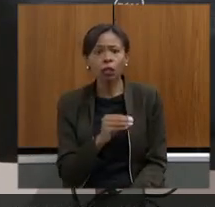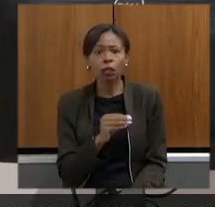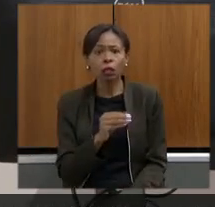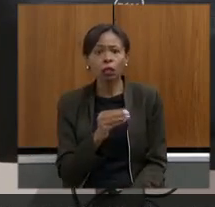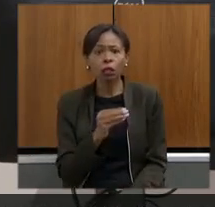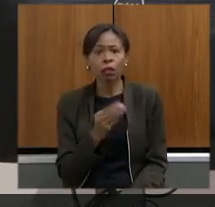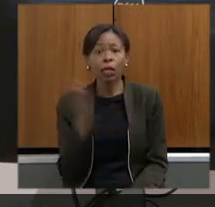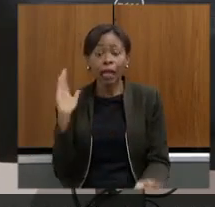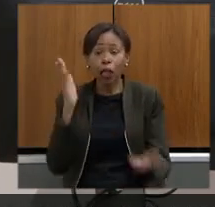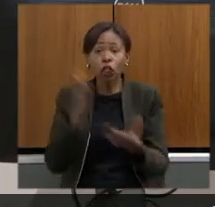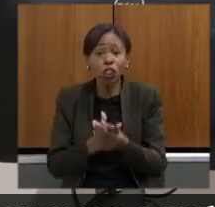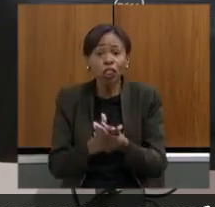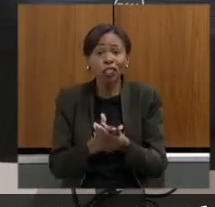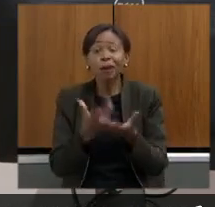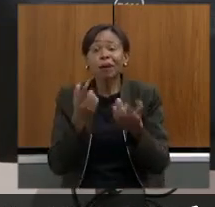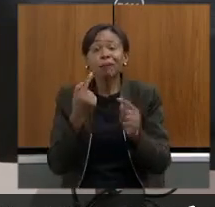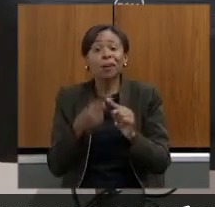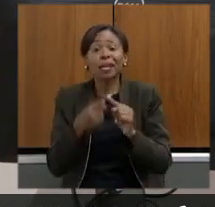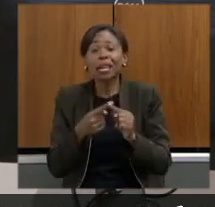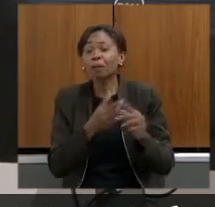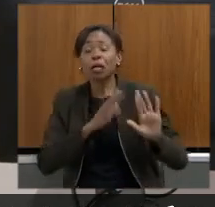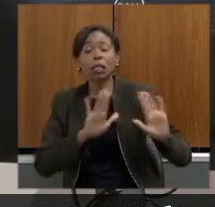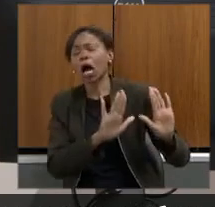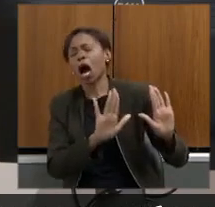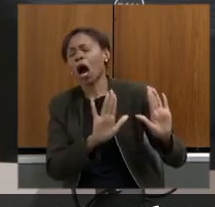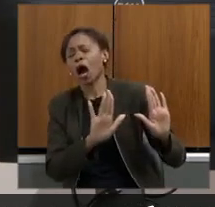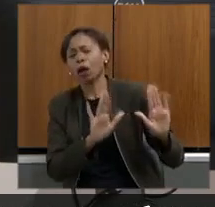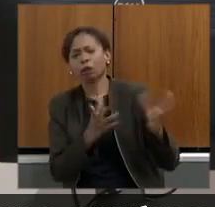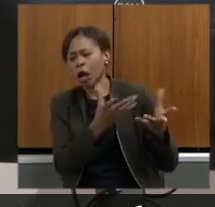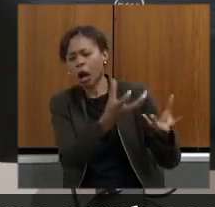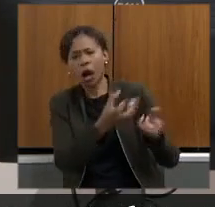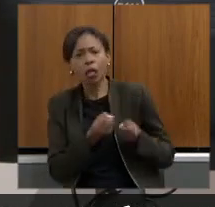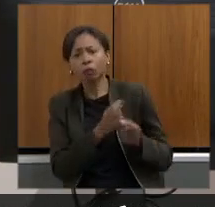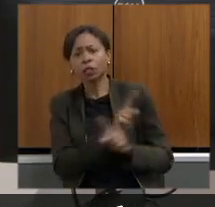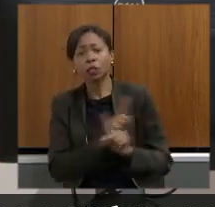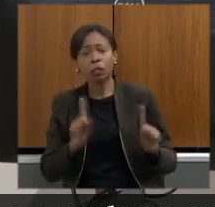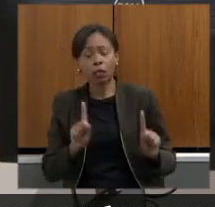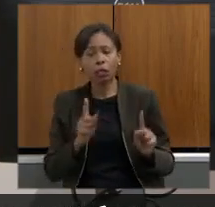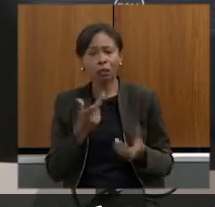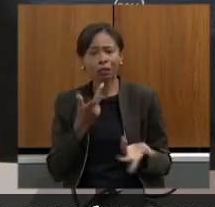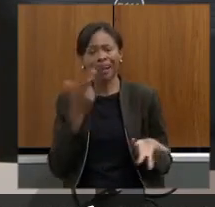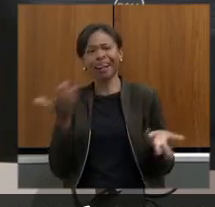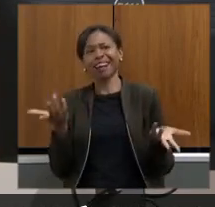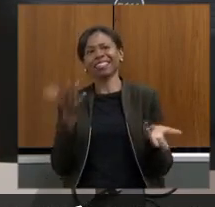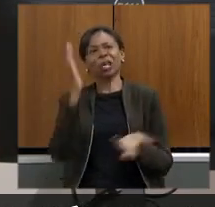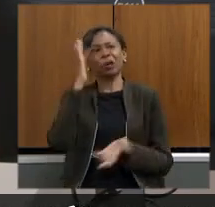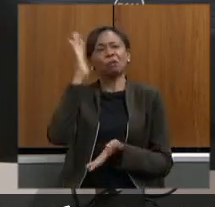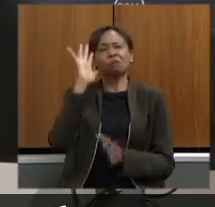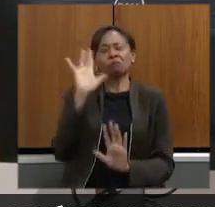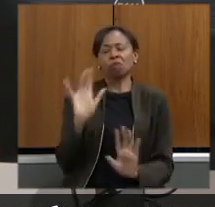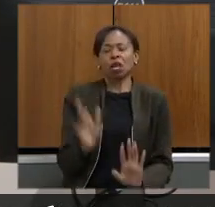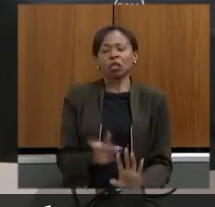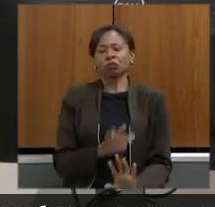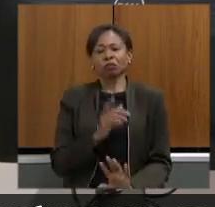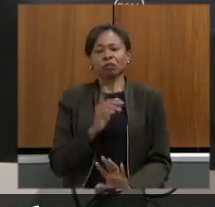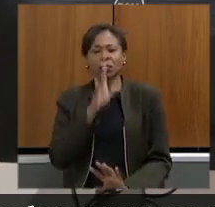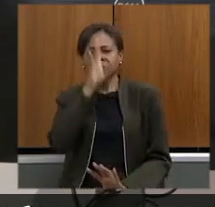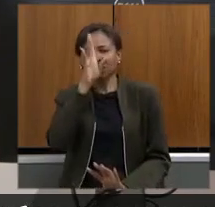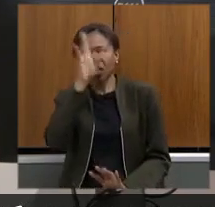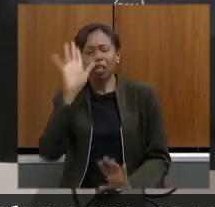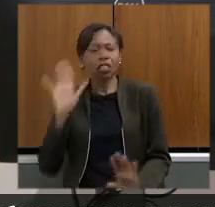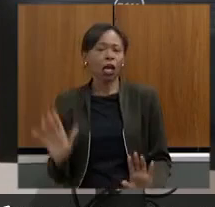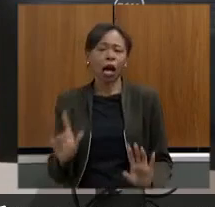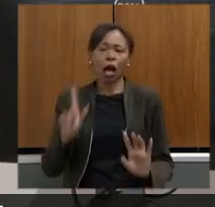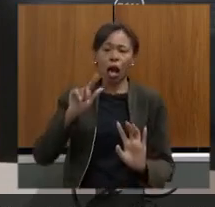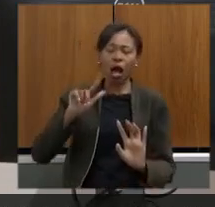receber para ter uma narrativa daquela daquele sofisma deles né entre aspas